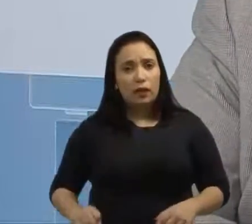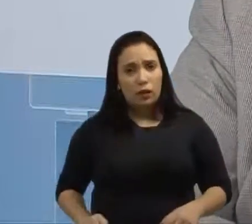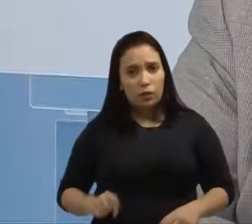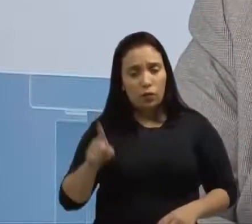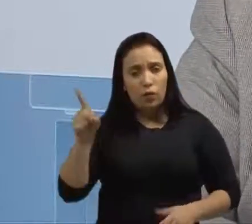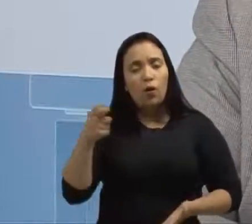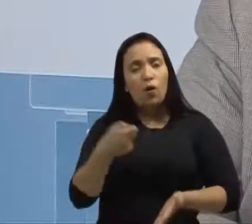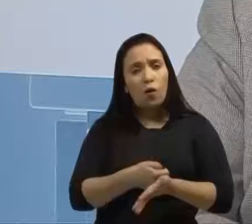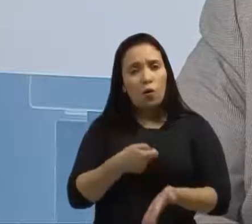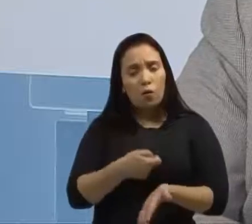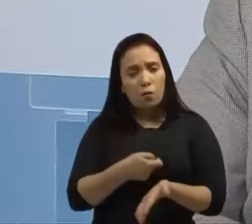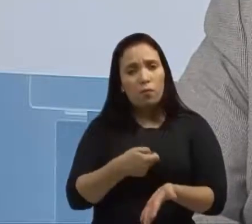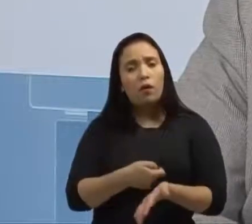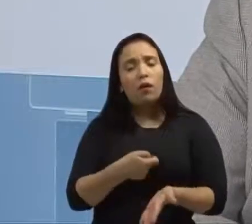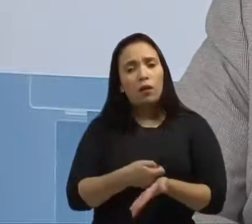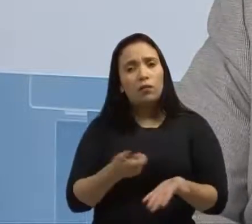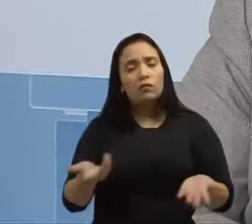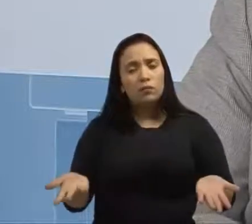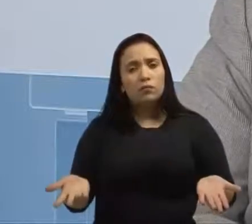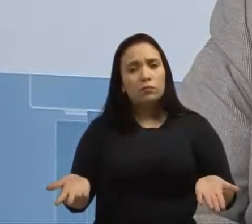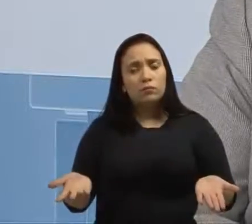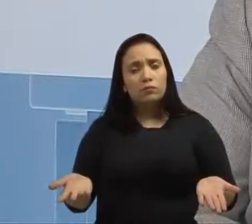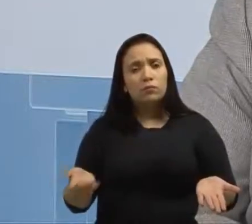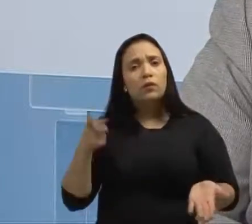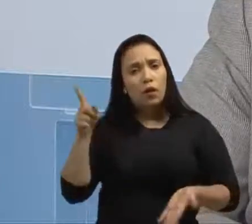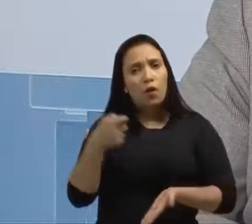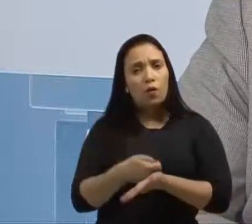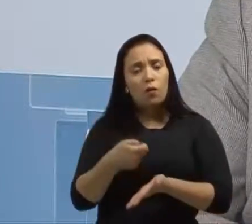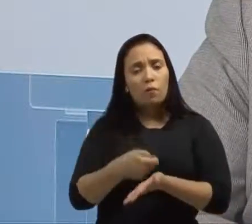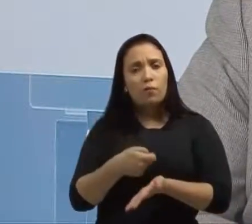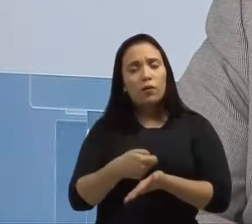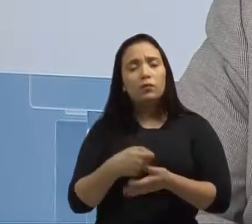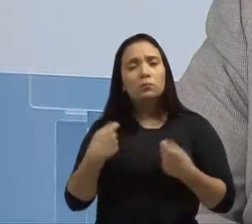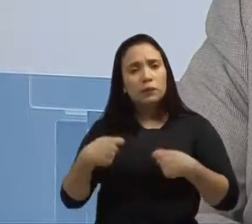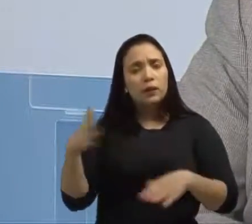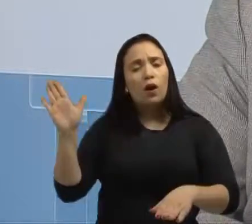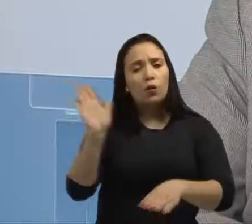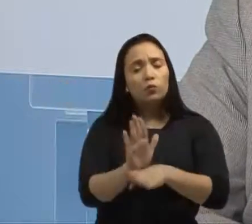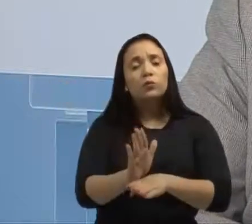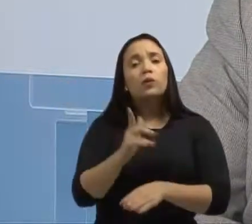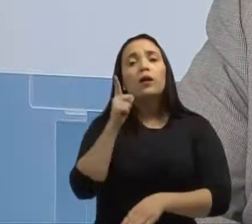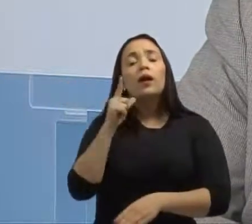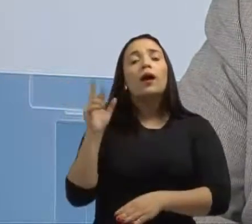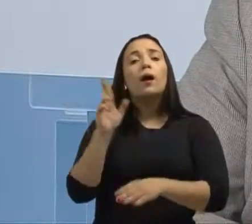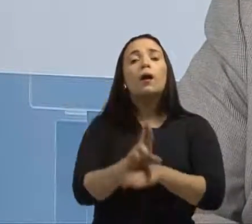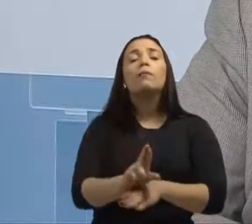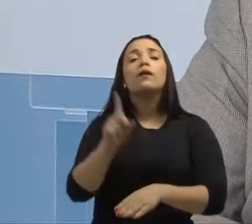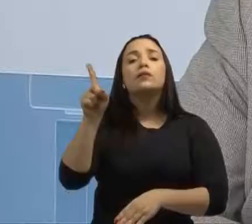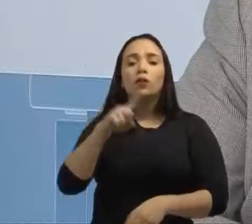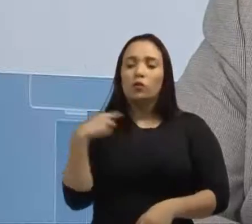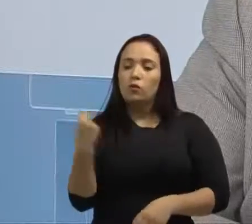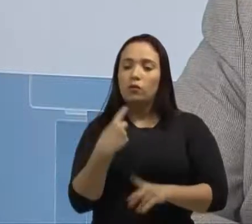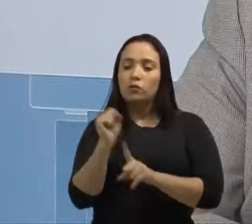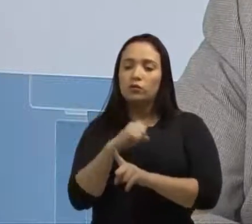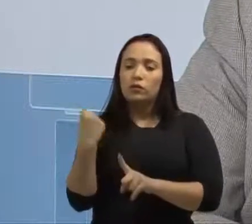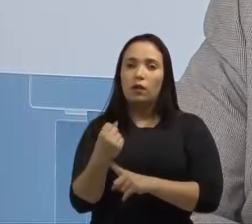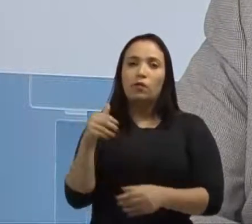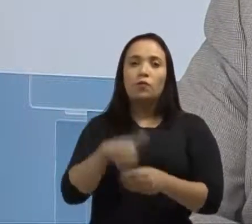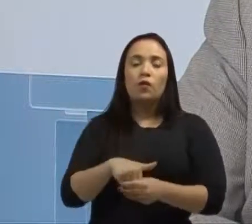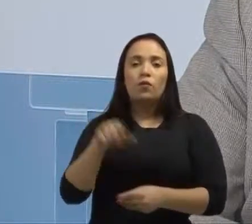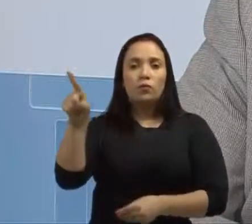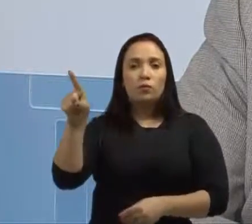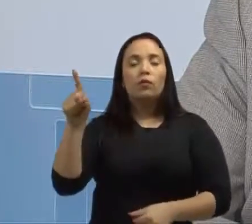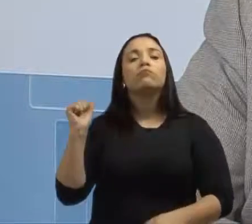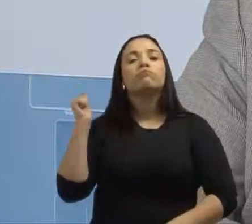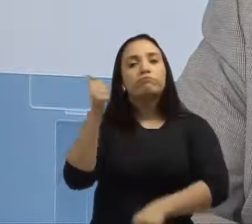cumpriu a obrigação dele, eu vou elogiar o quê? Ele está cumprindo a obrigação, ele está lá. Quem o senador representa no